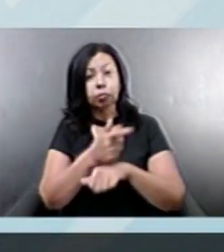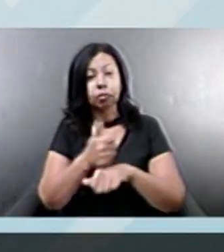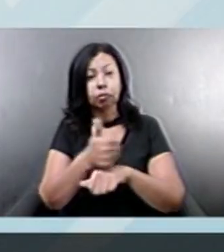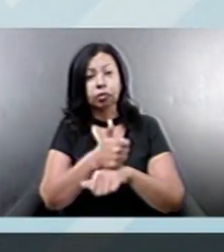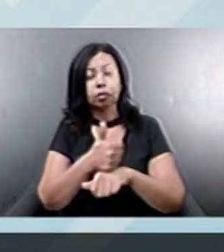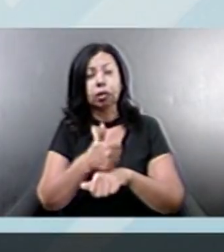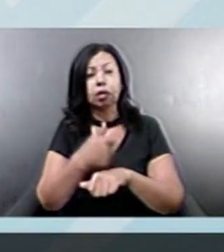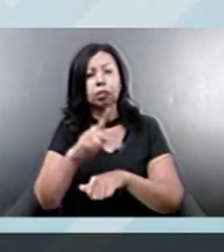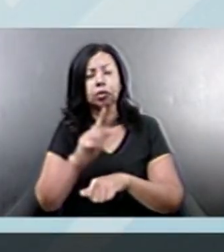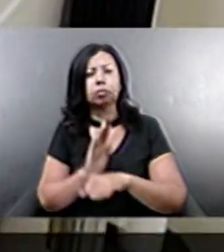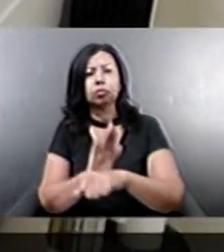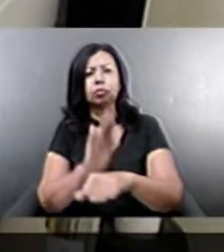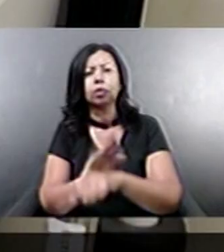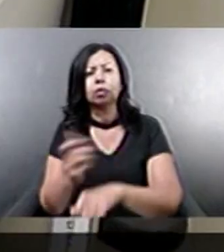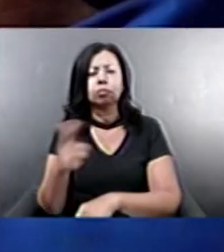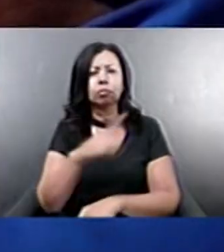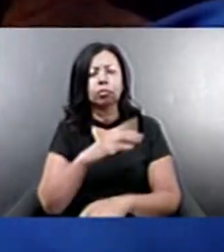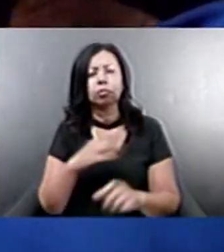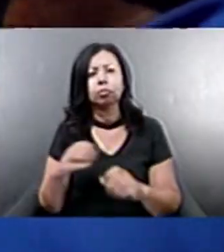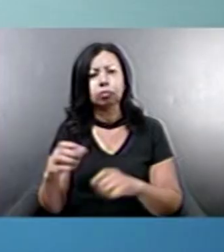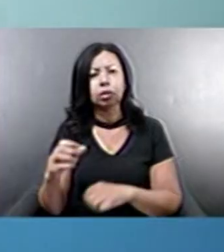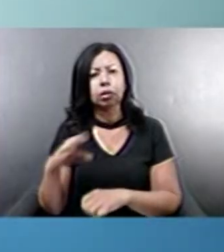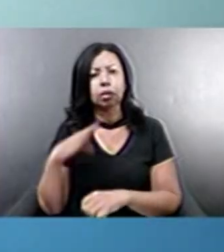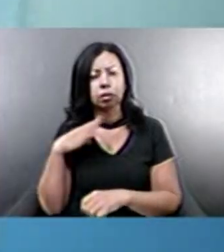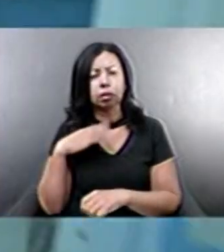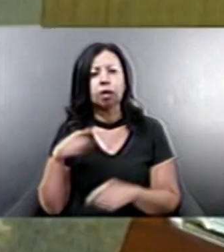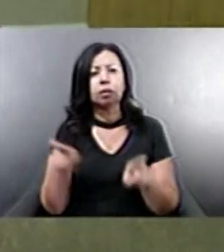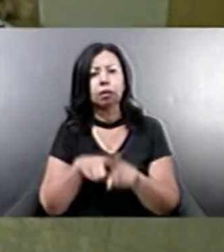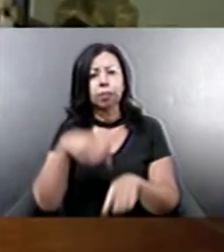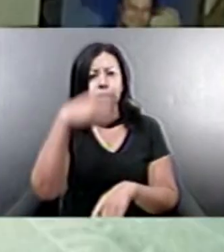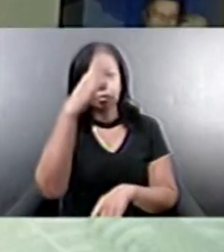região, o estado de São Paulo e o Brasil.